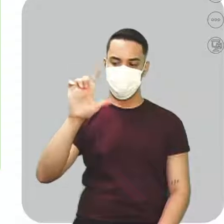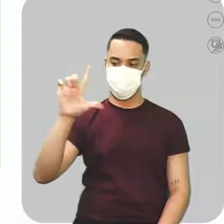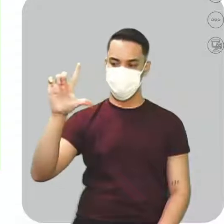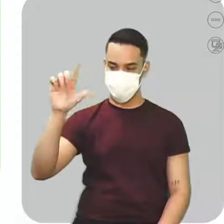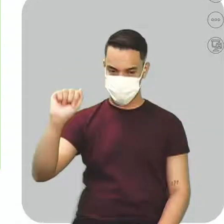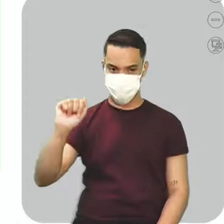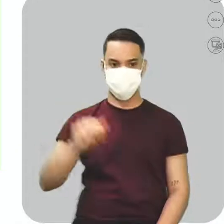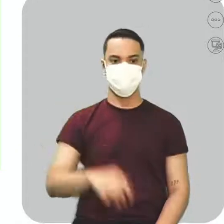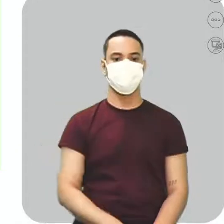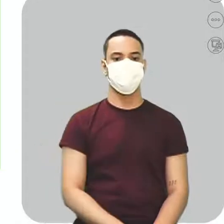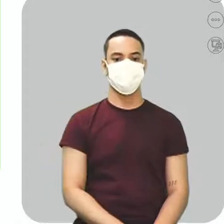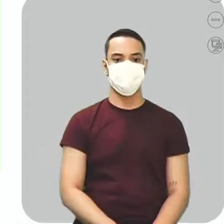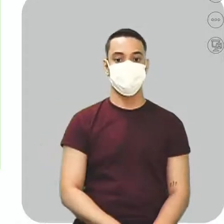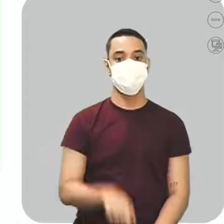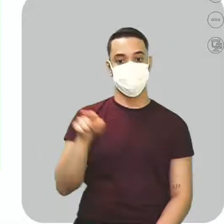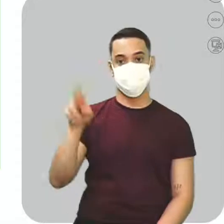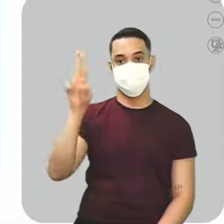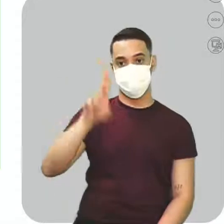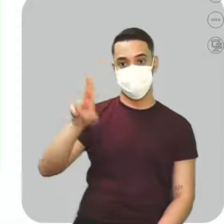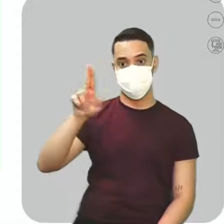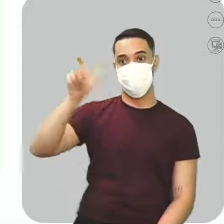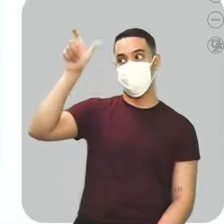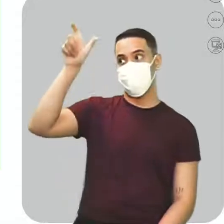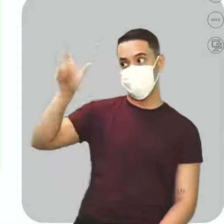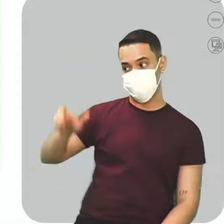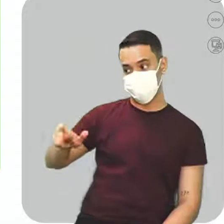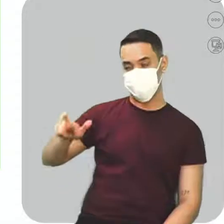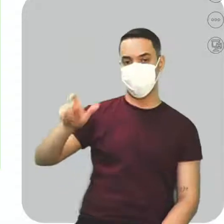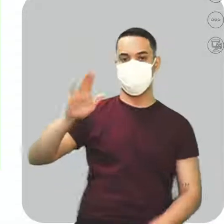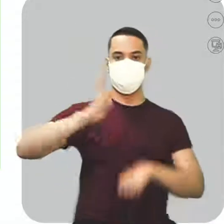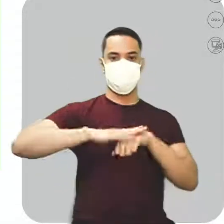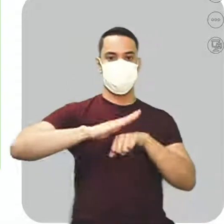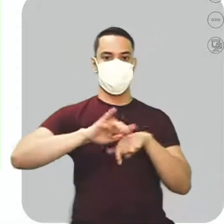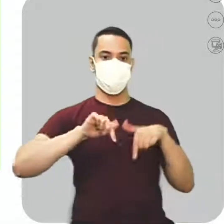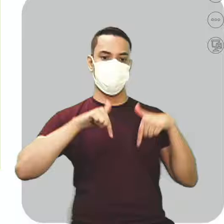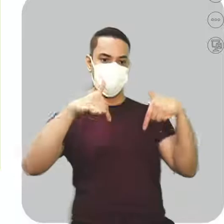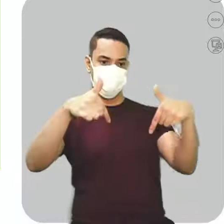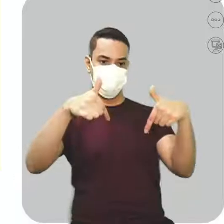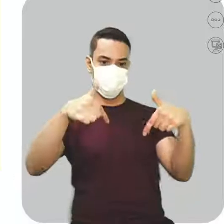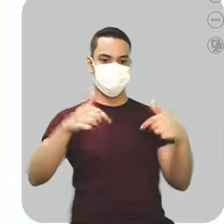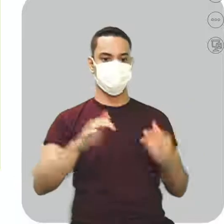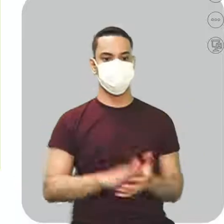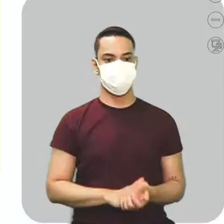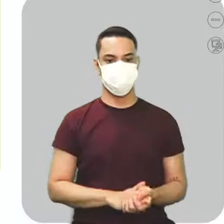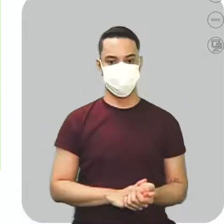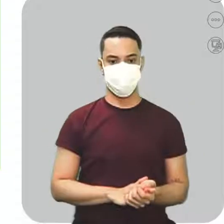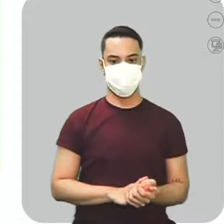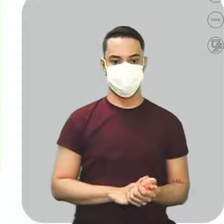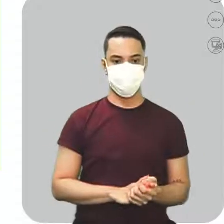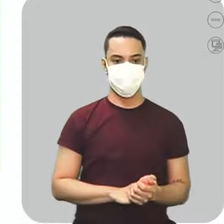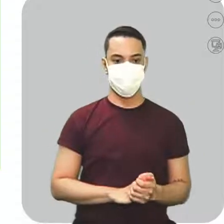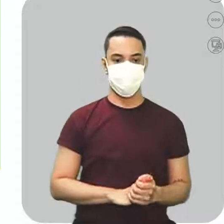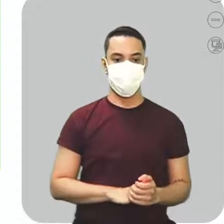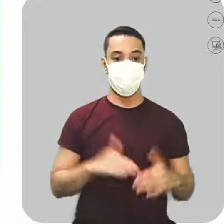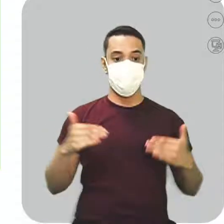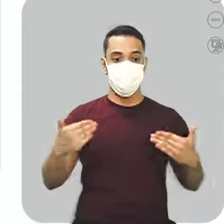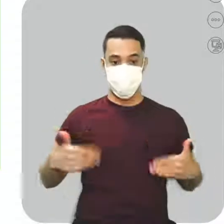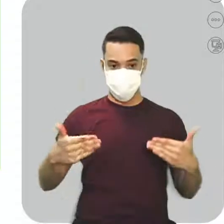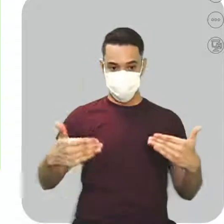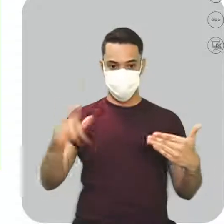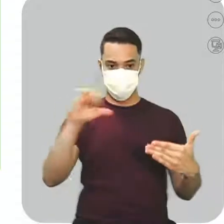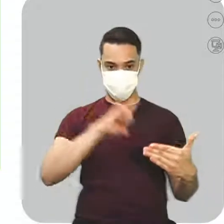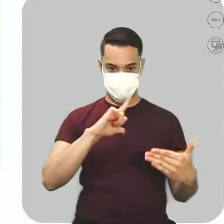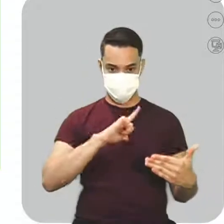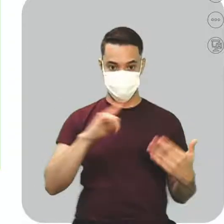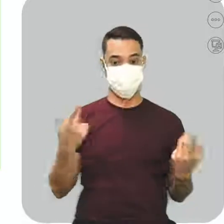quê? Pessoa e ato, né? Aqui, o Ministério teve um enriquecimento muito elevado